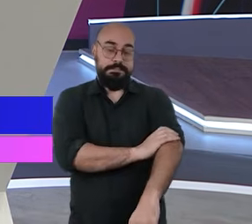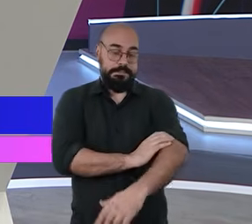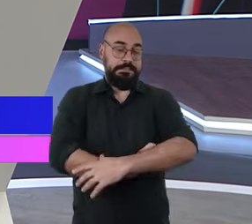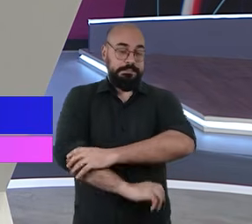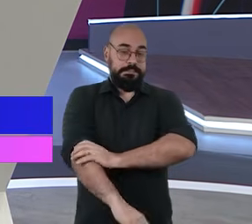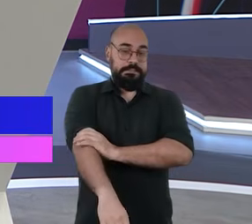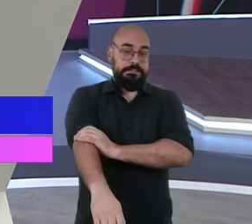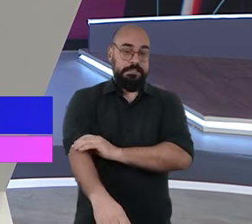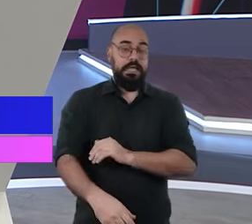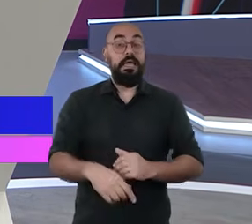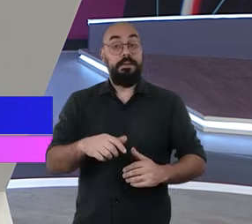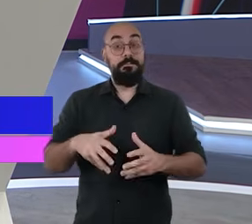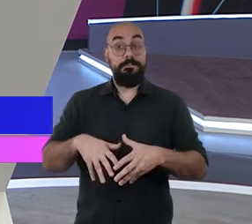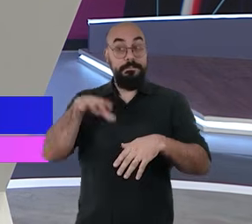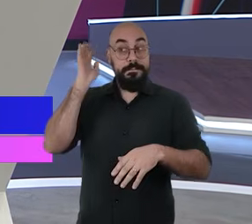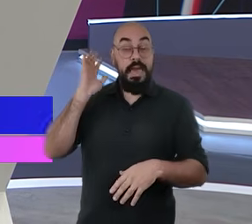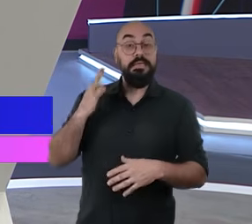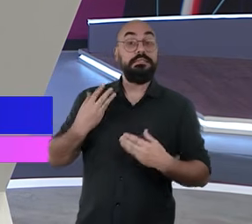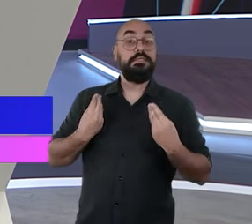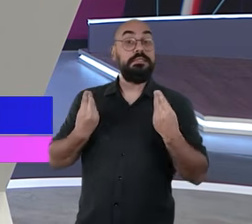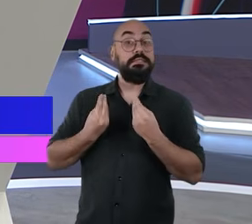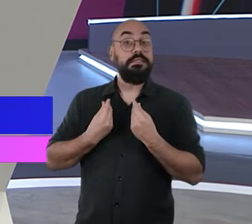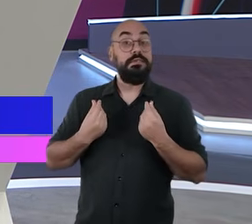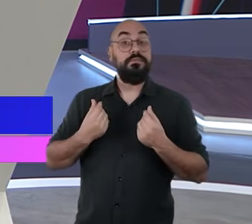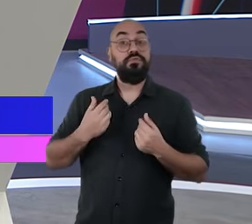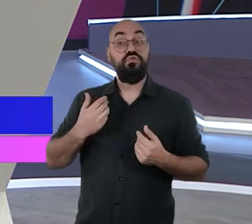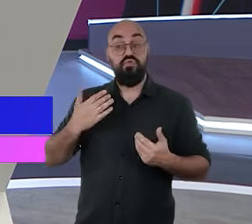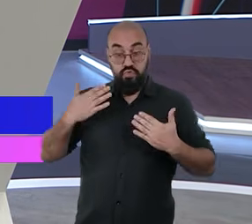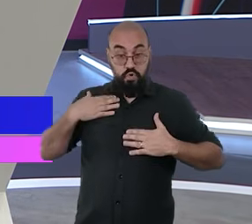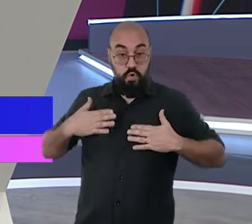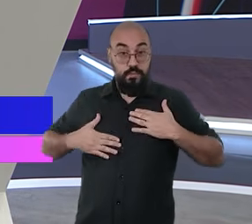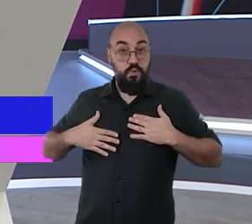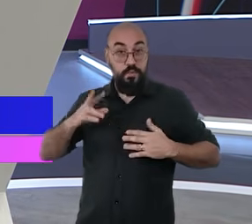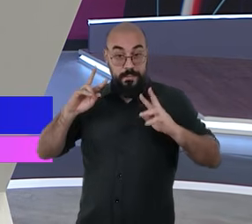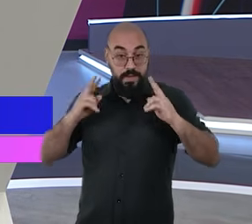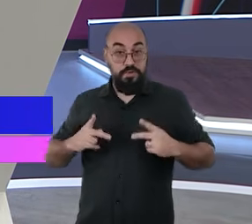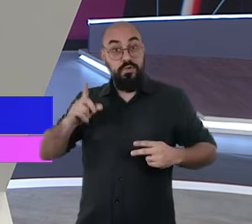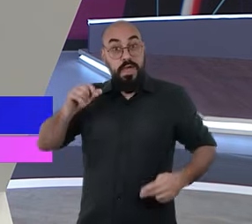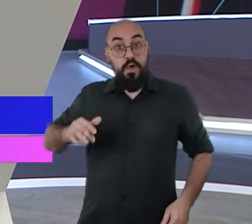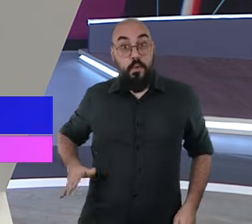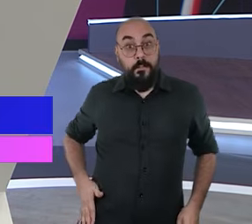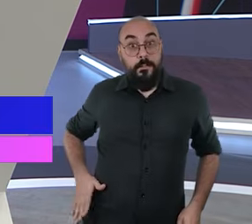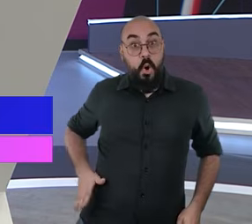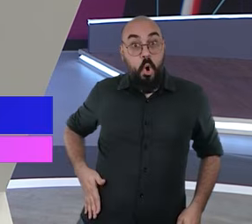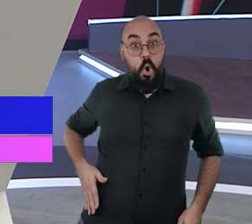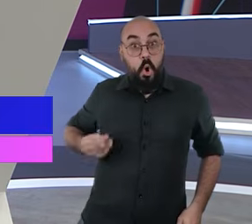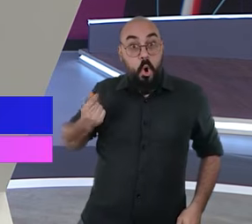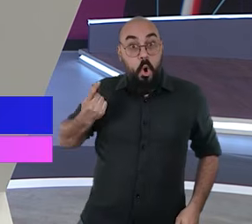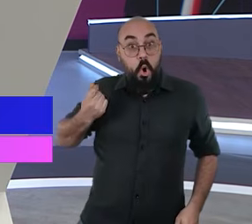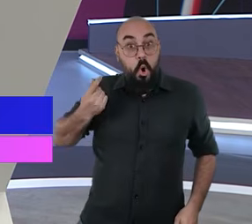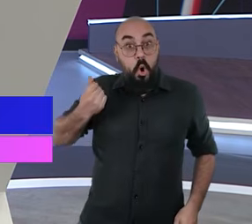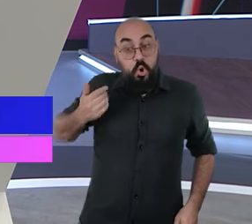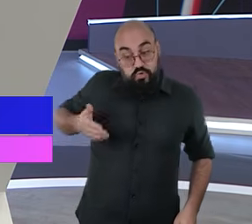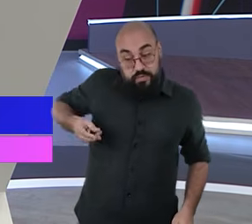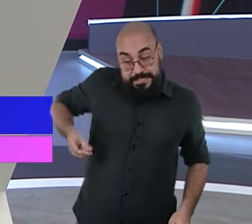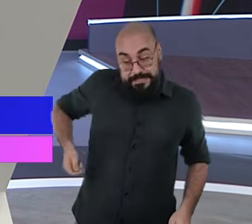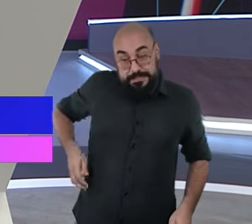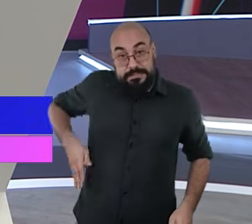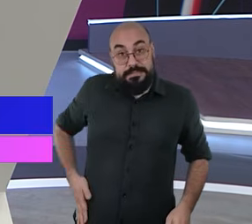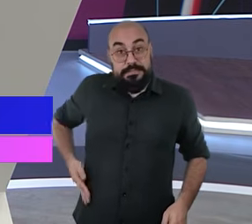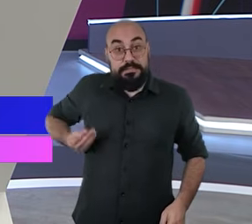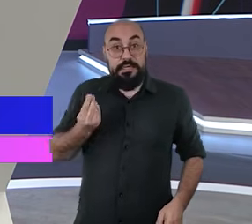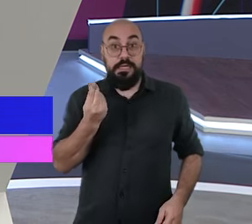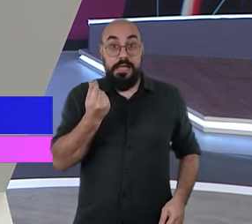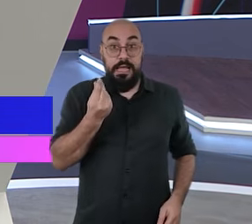pessoas dizem que a parte mais sensível do corpo humano é o bolso. E o bolso é a razão de tantos problemas